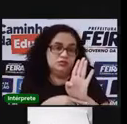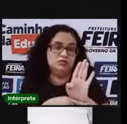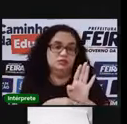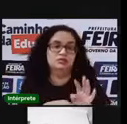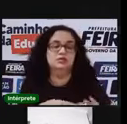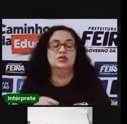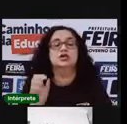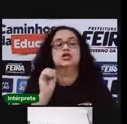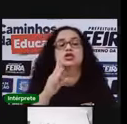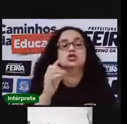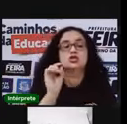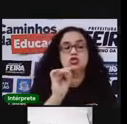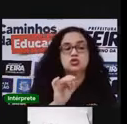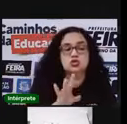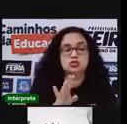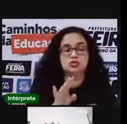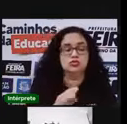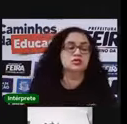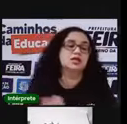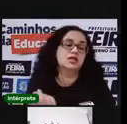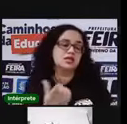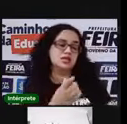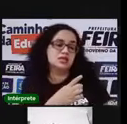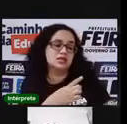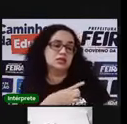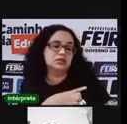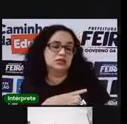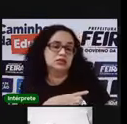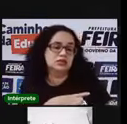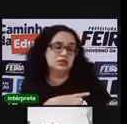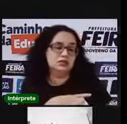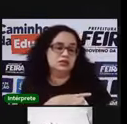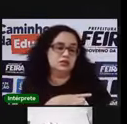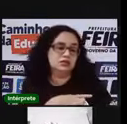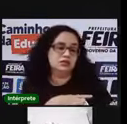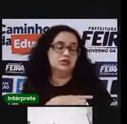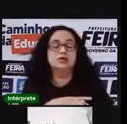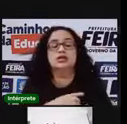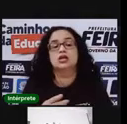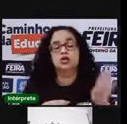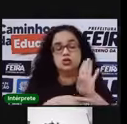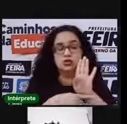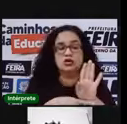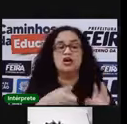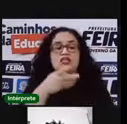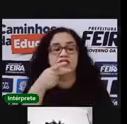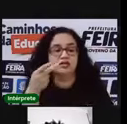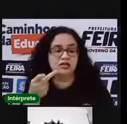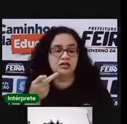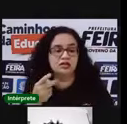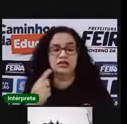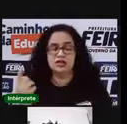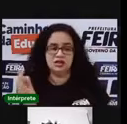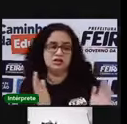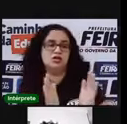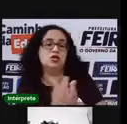Não é só quem tem, não é? Ou quem acha que tem, que é solidário. Tem um ditado assim, ninguém